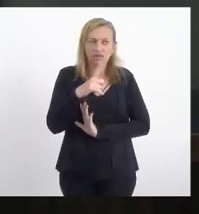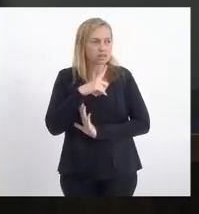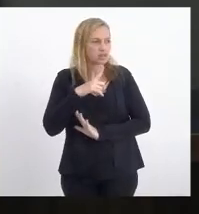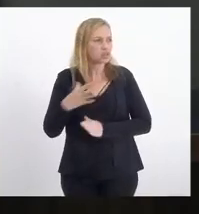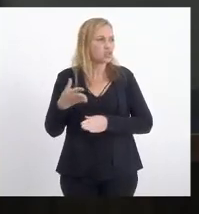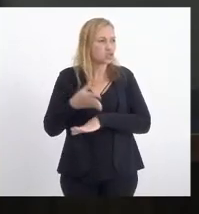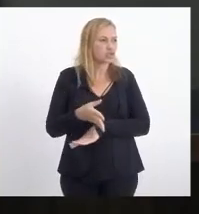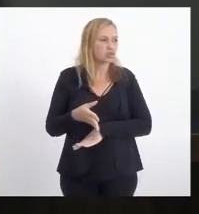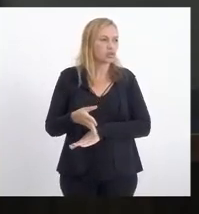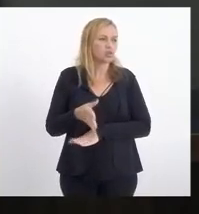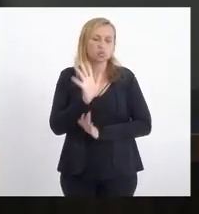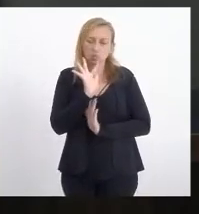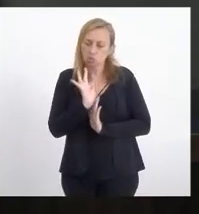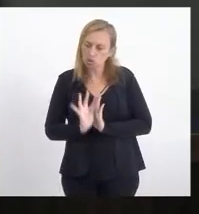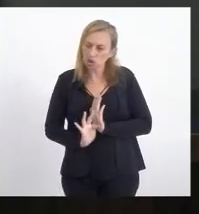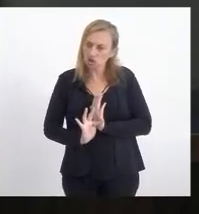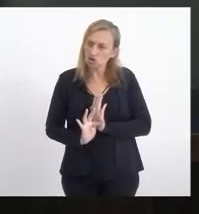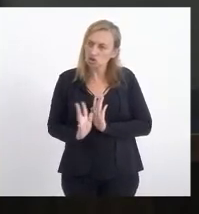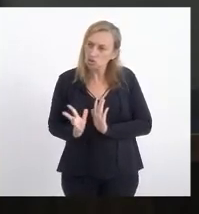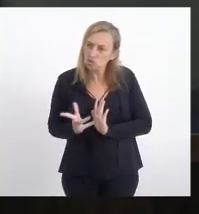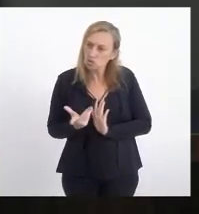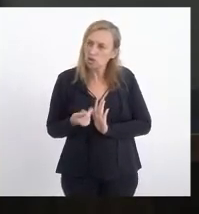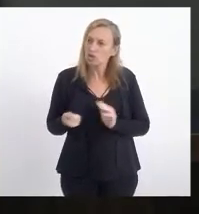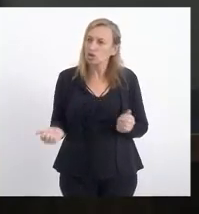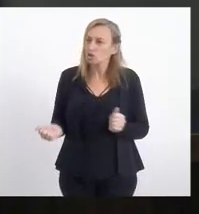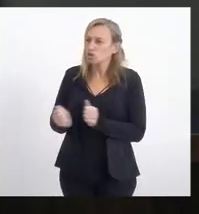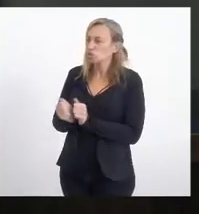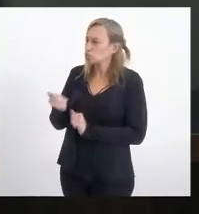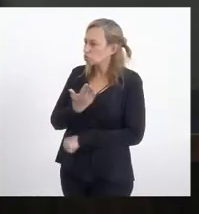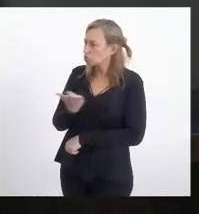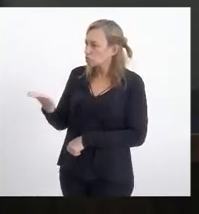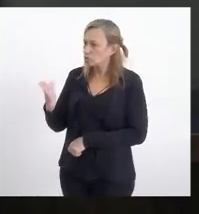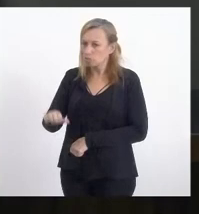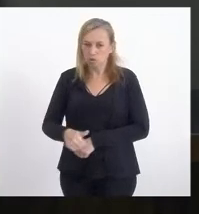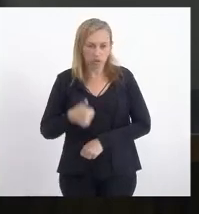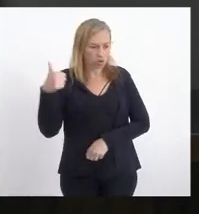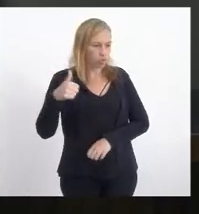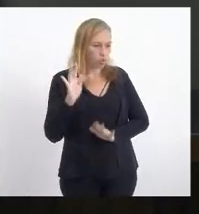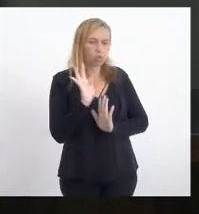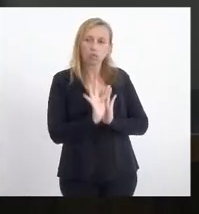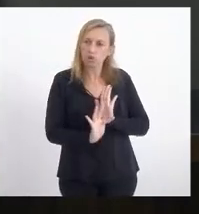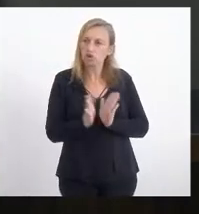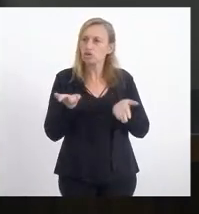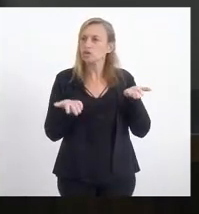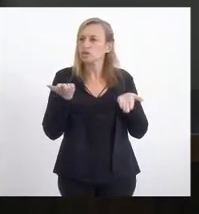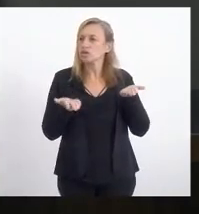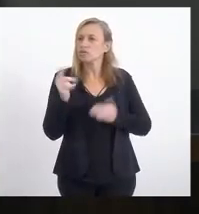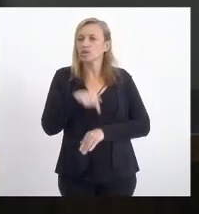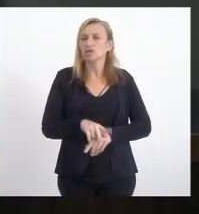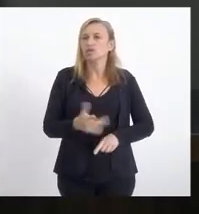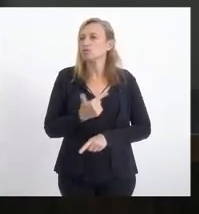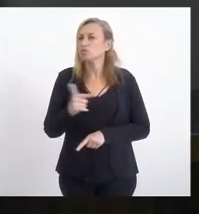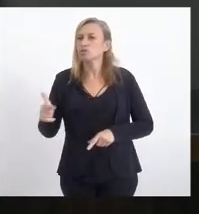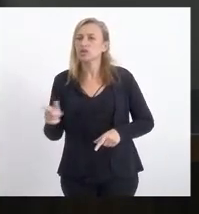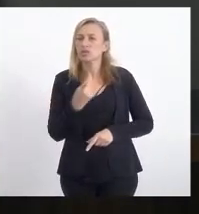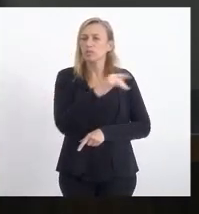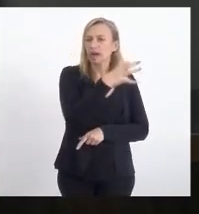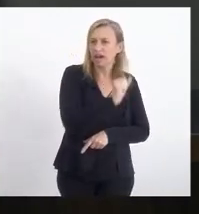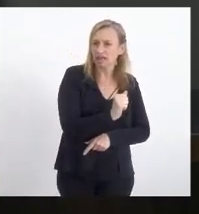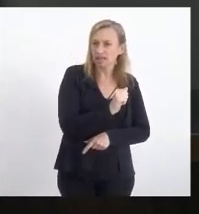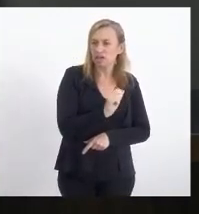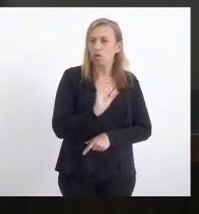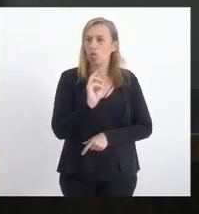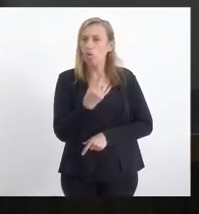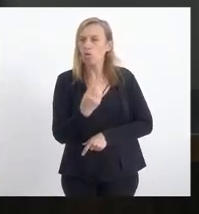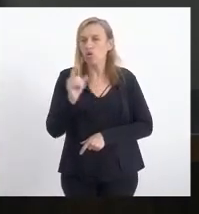que chegaremos a um texto e eu estarei do lado dos Senhores para o melhor texto equilibrando aqui porque não existe praça e não